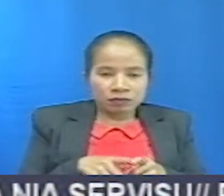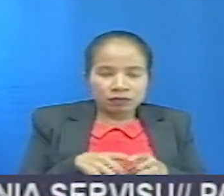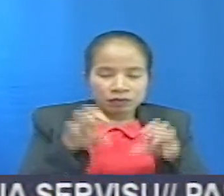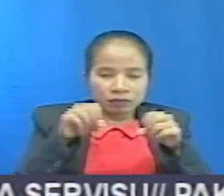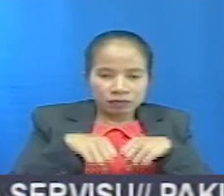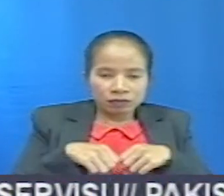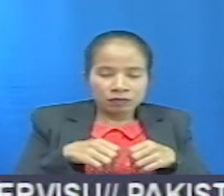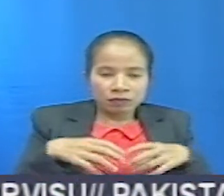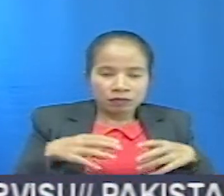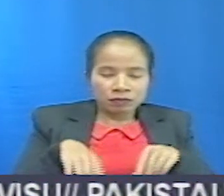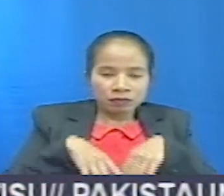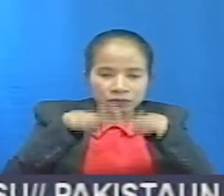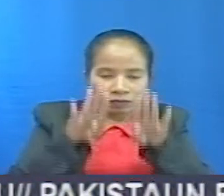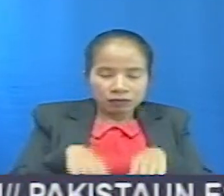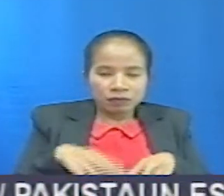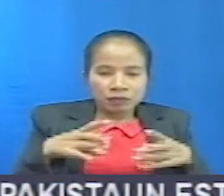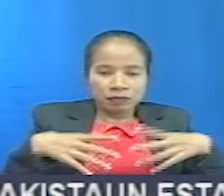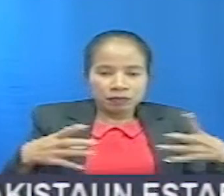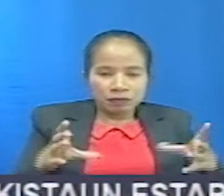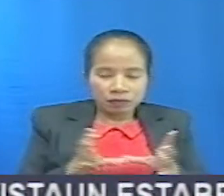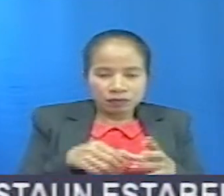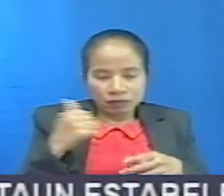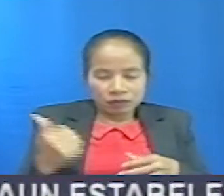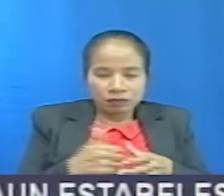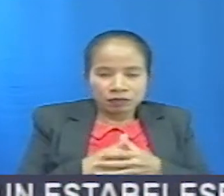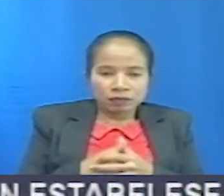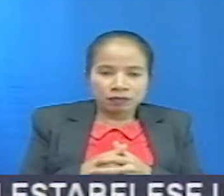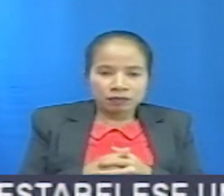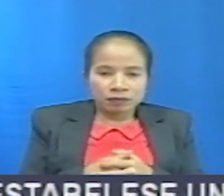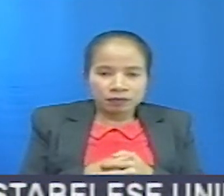biti, bica no selo tang. Husi Manufahi Reni Silva, RTTL.